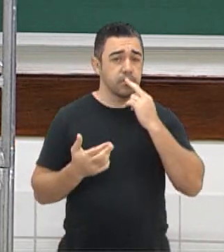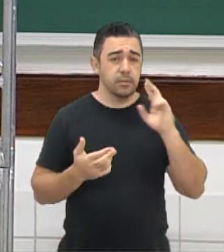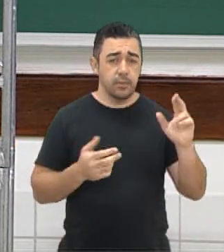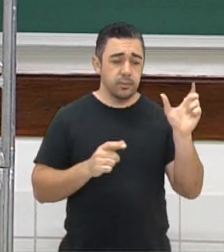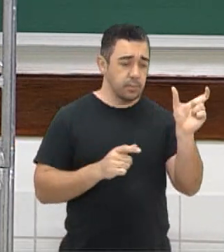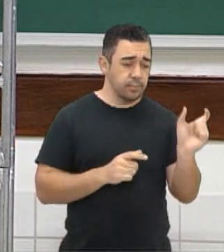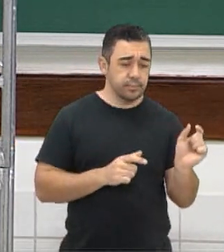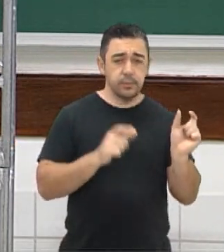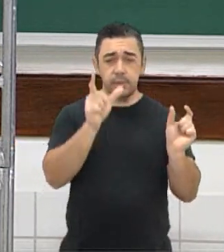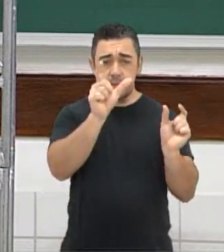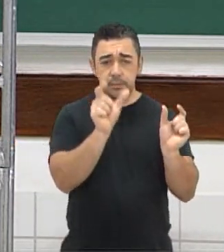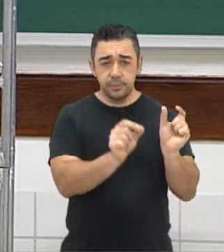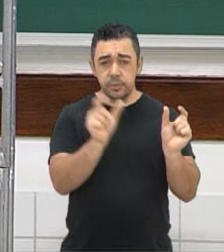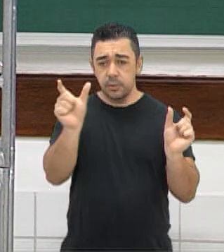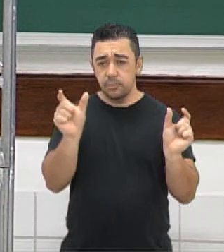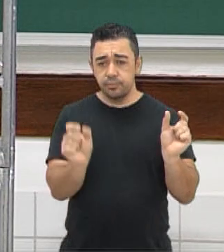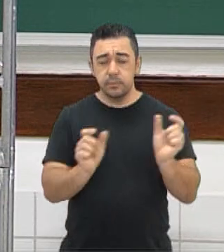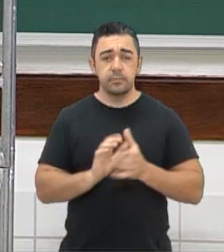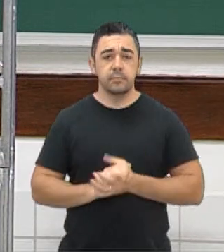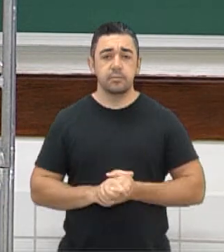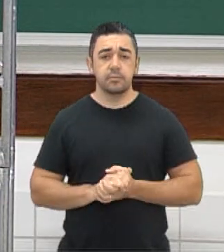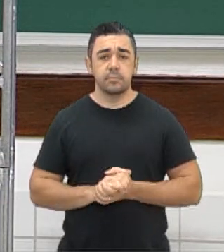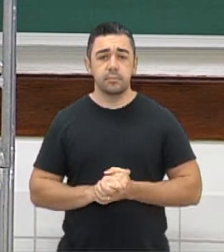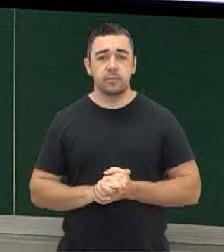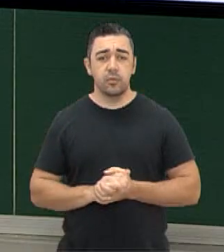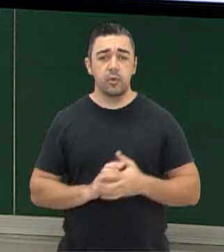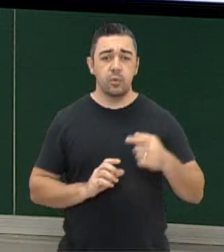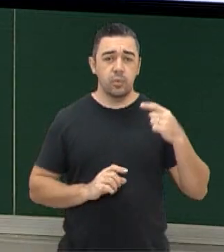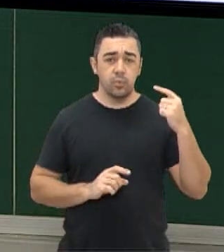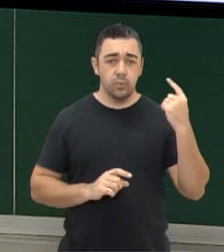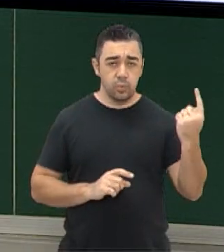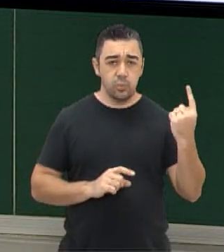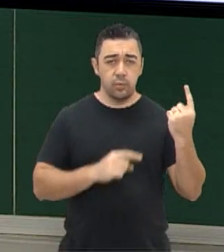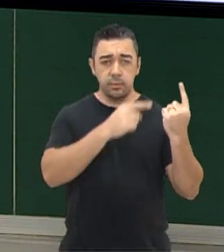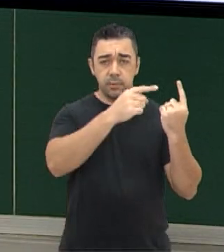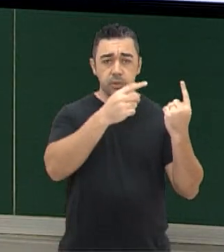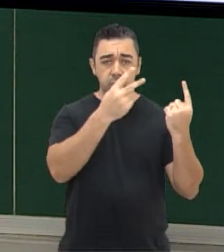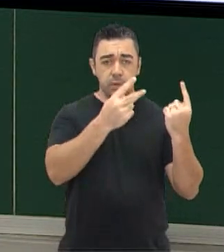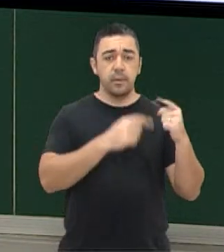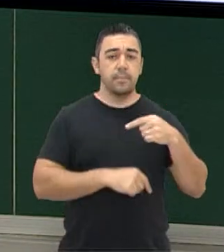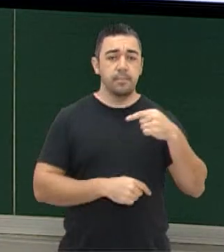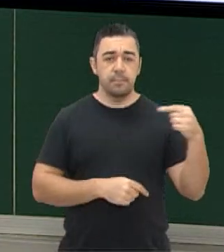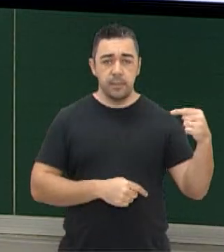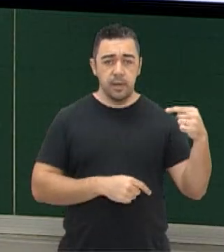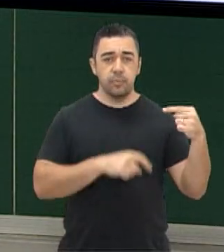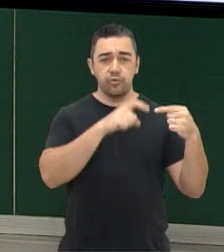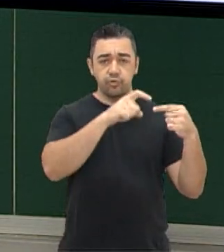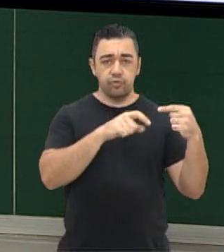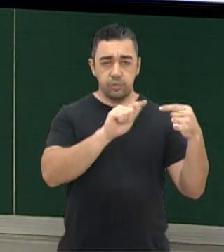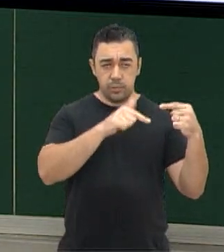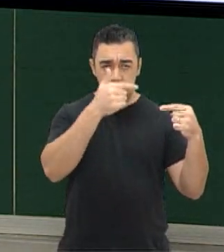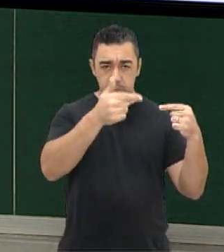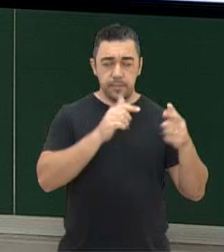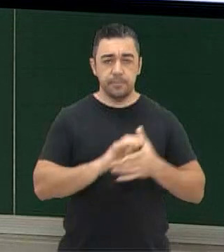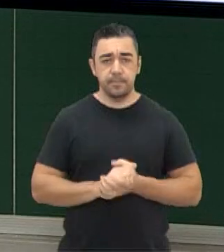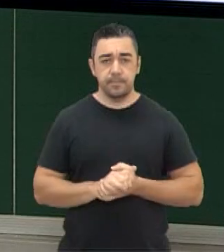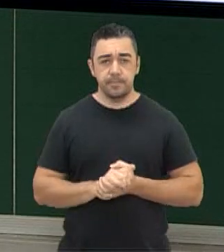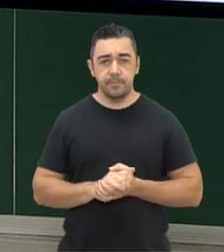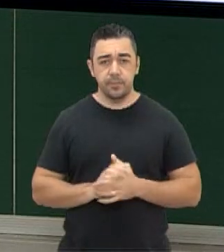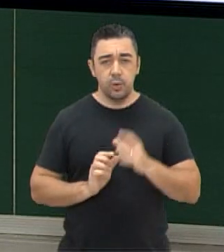resolver os termos semelhantes. 1 com menos 2, menos x ao quadrado.